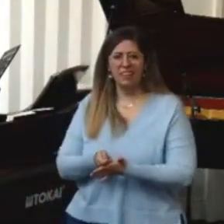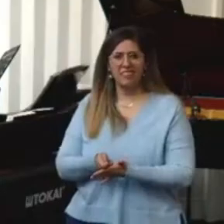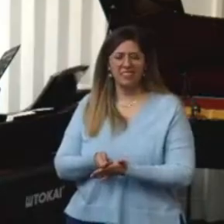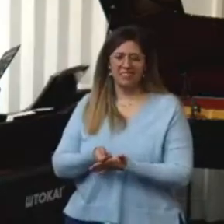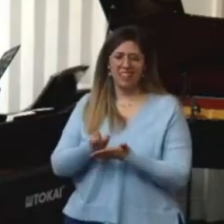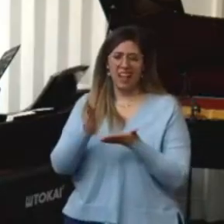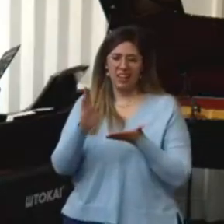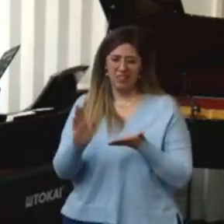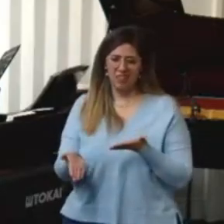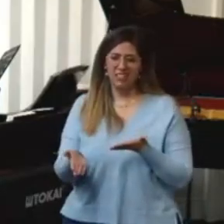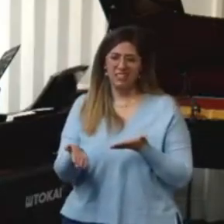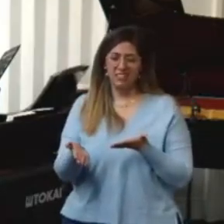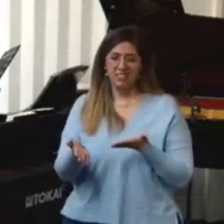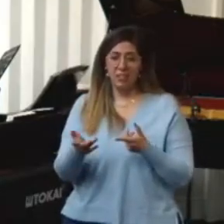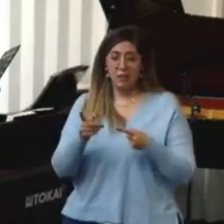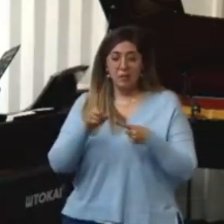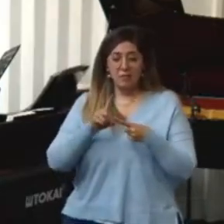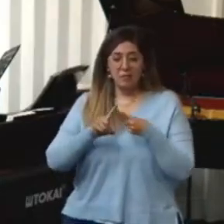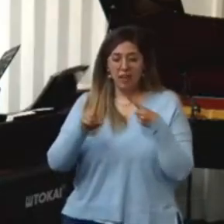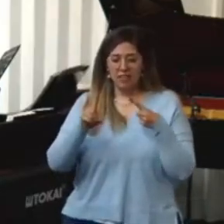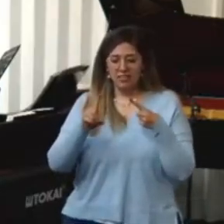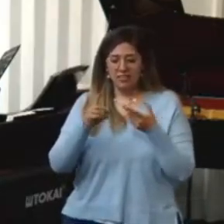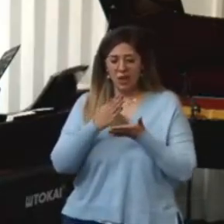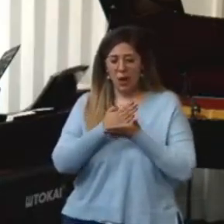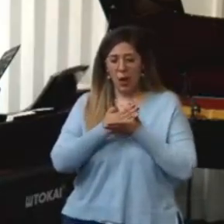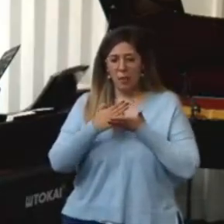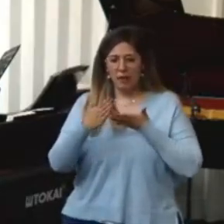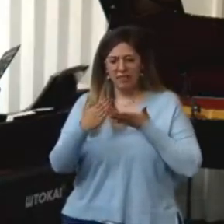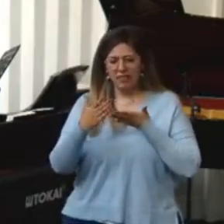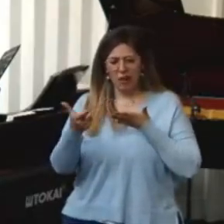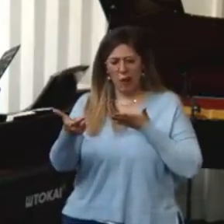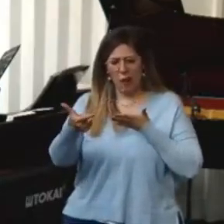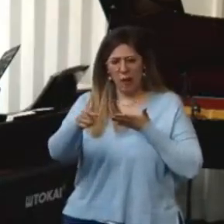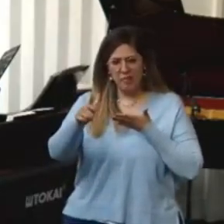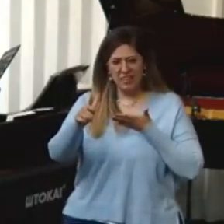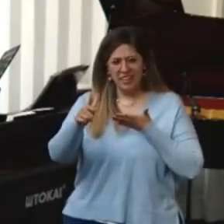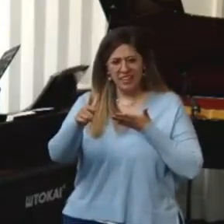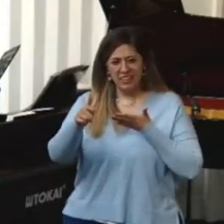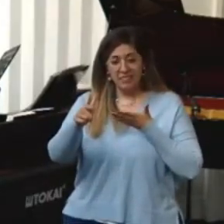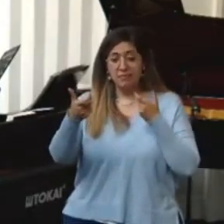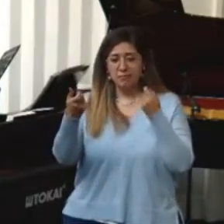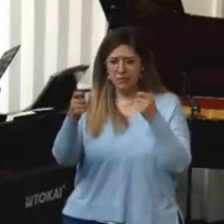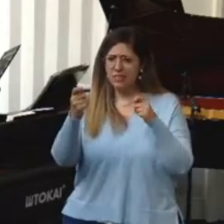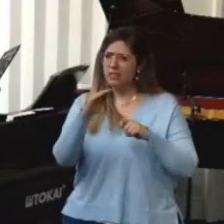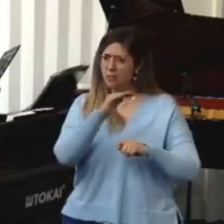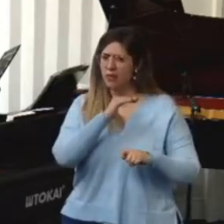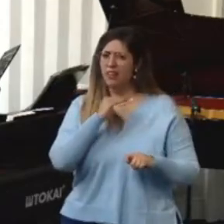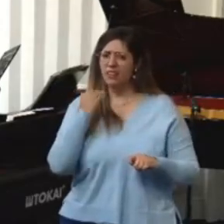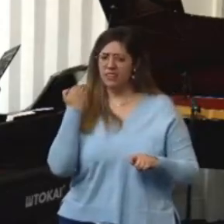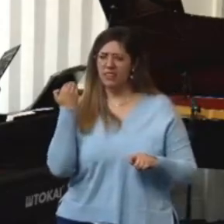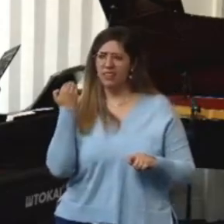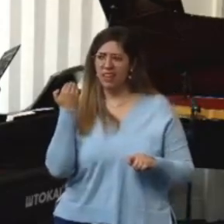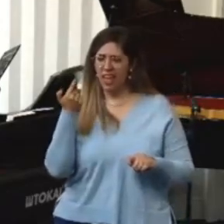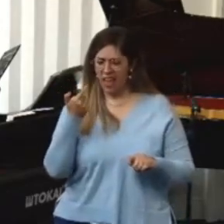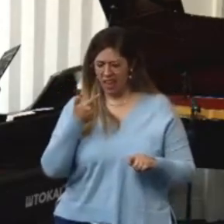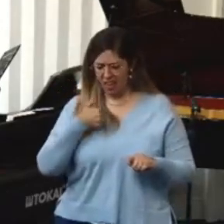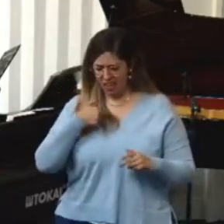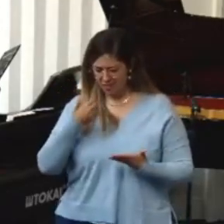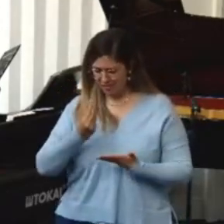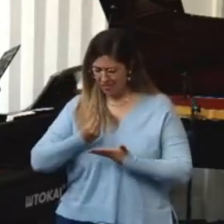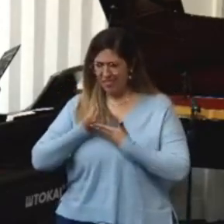ali vira-se uma página acerca da morte. Ele precisa morrer para que você